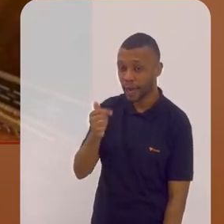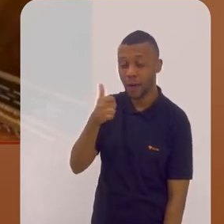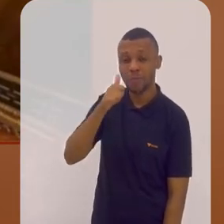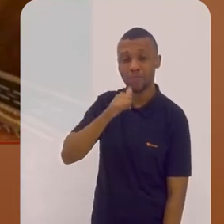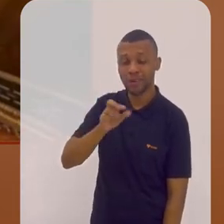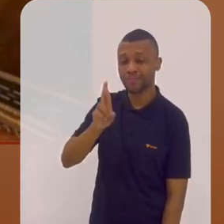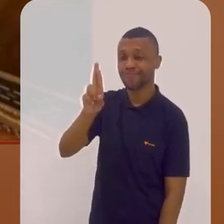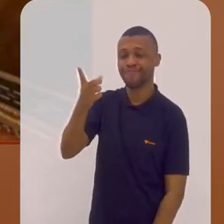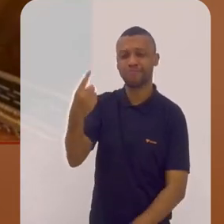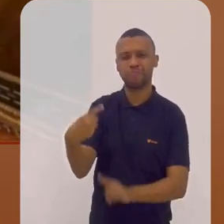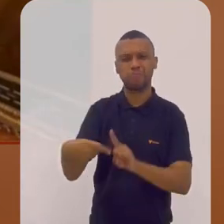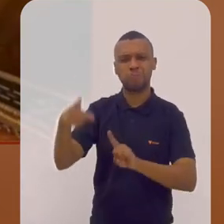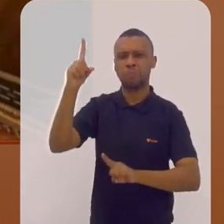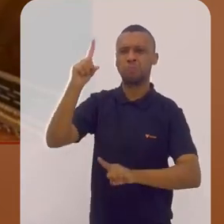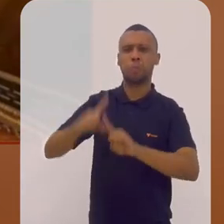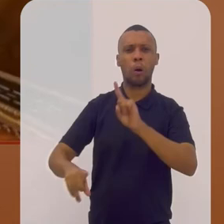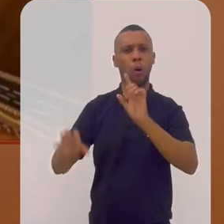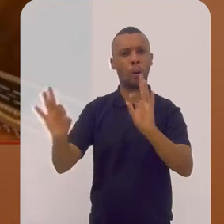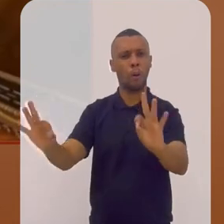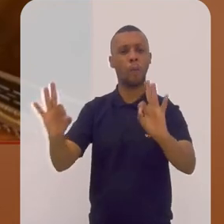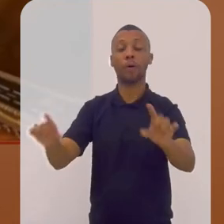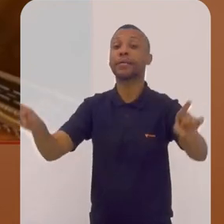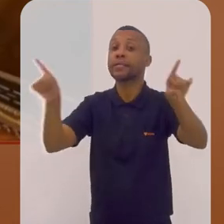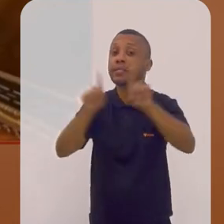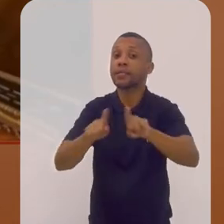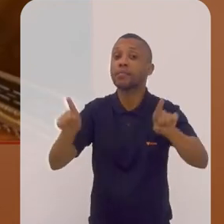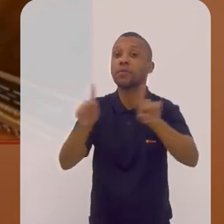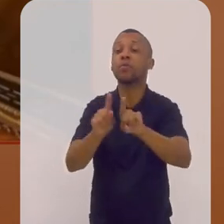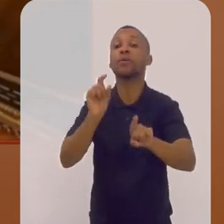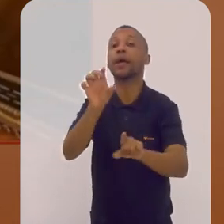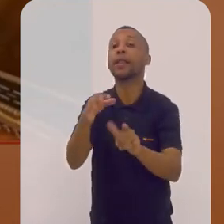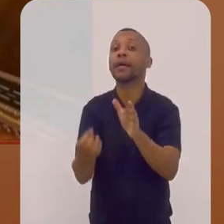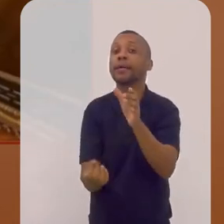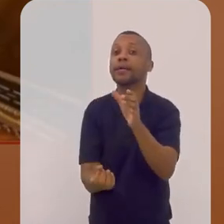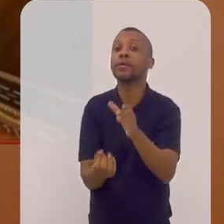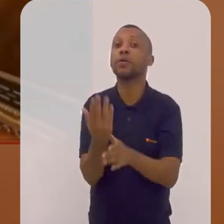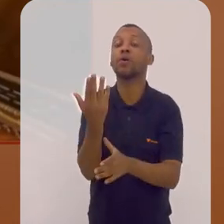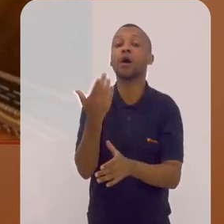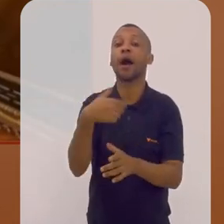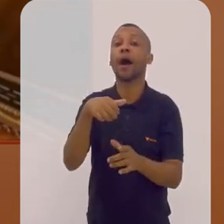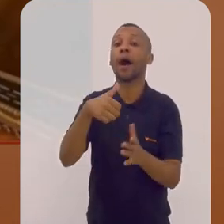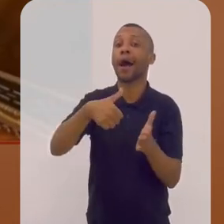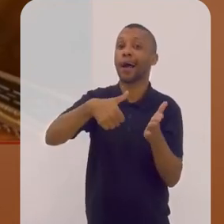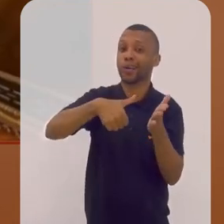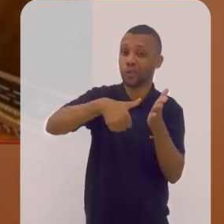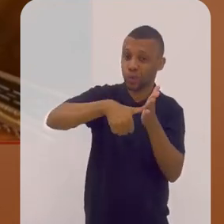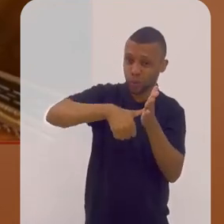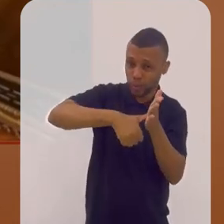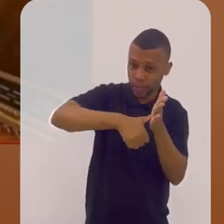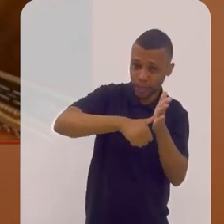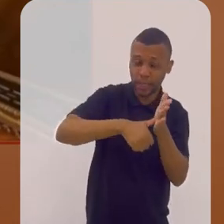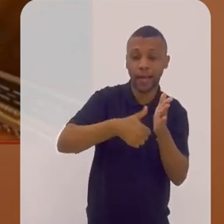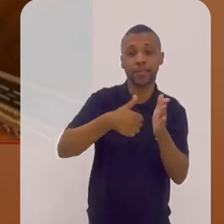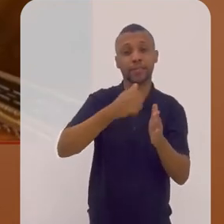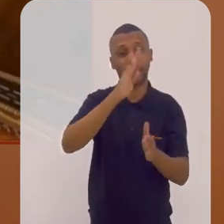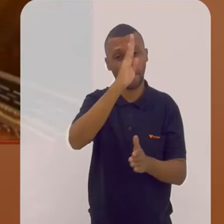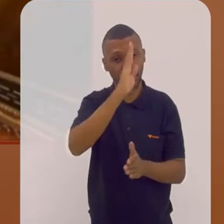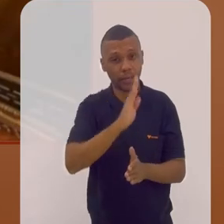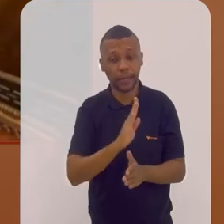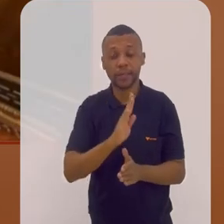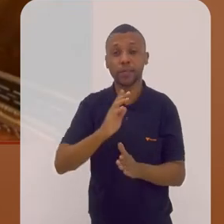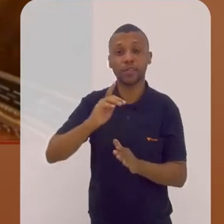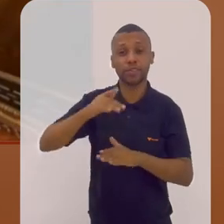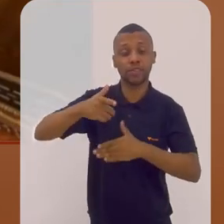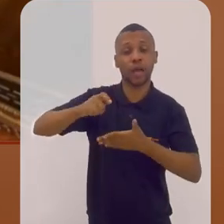uma mulher à frente do seu tempo, que inclusive criou a SBAT, que é a Sociedade Brasileira de Autores